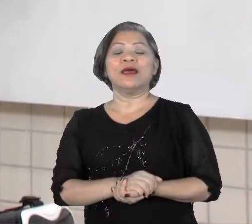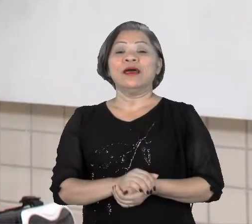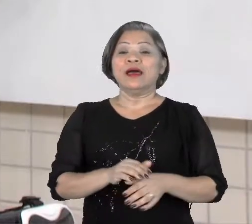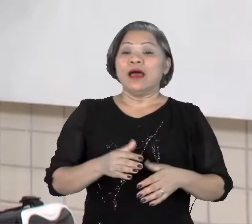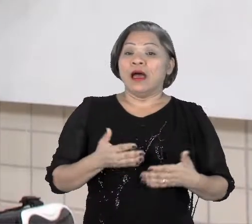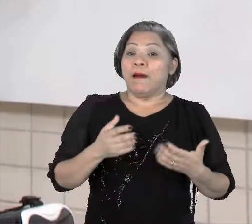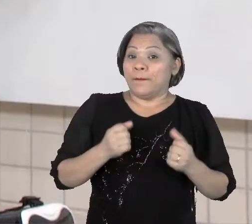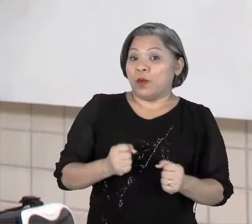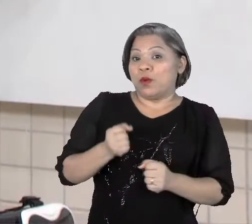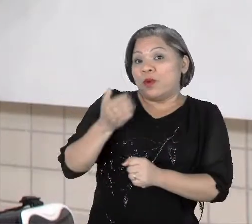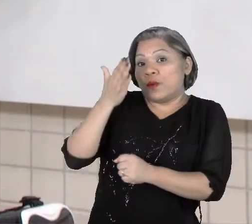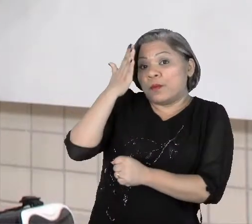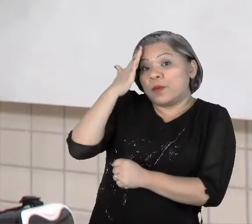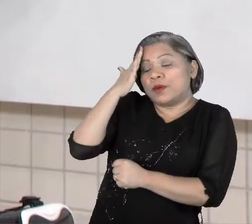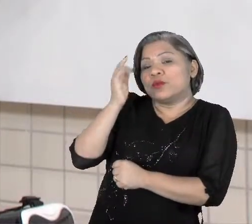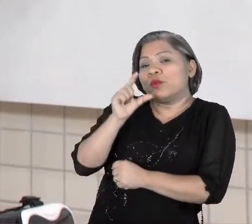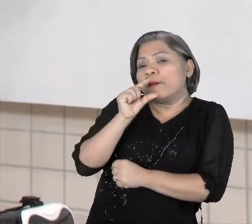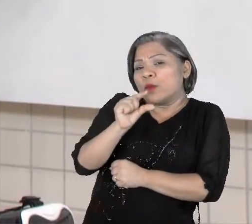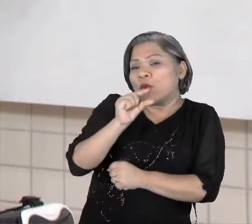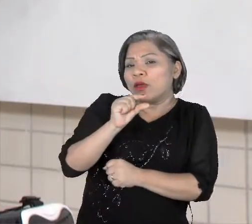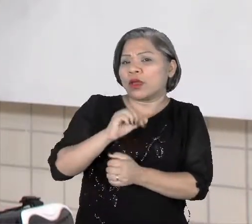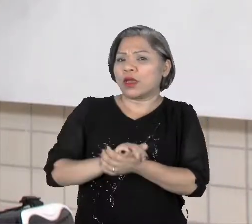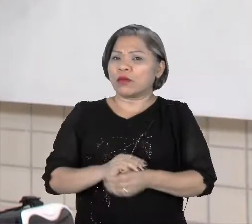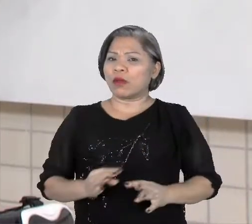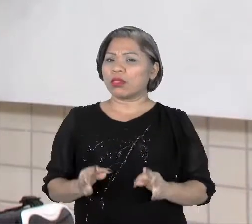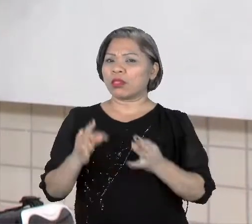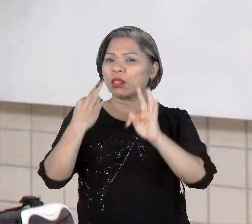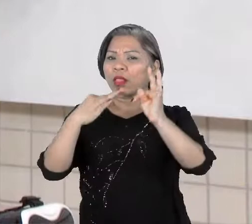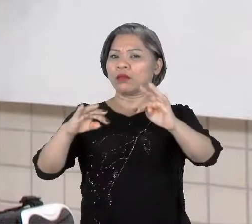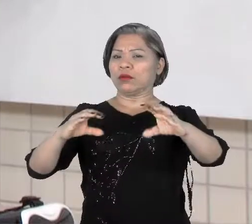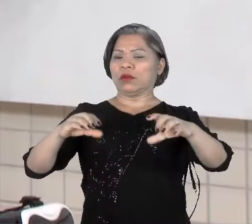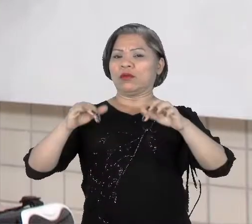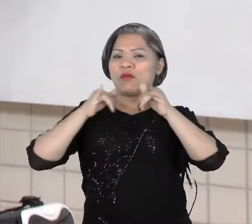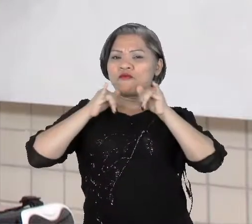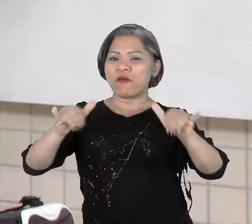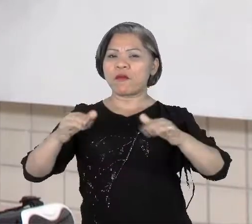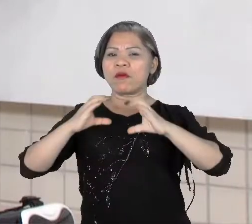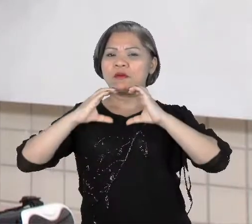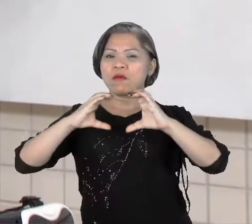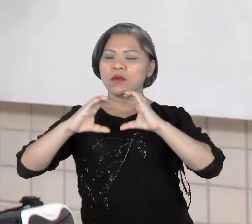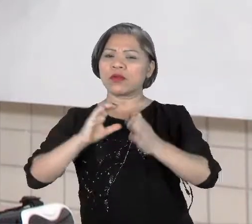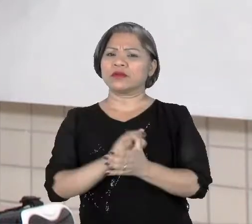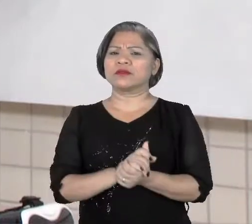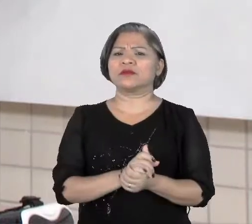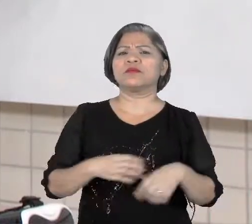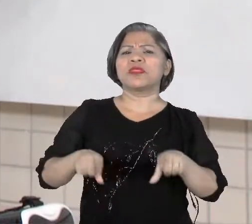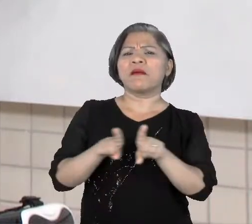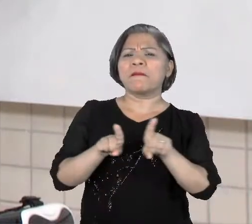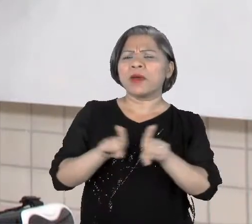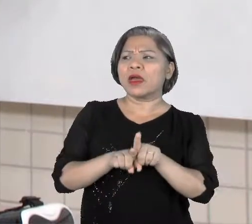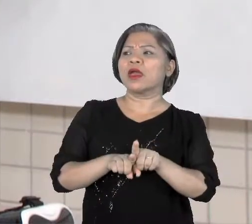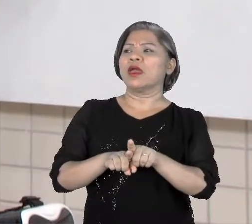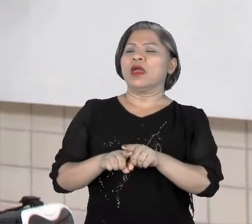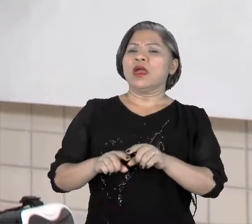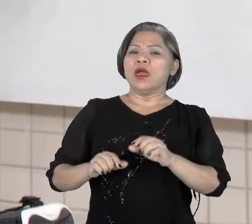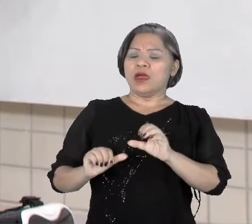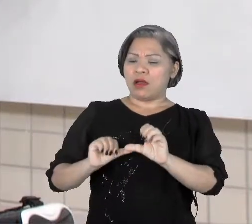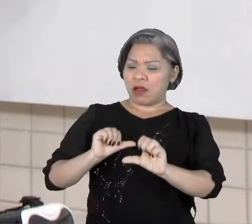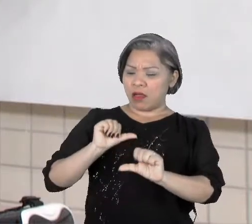pouquinho a respeito dessa tal tecnologia da informação e da comunicação e esse negócio de revolução